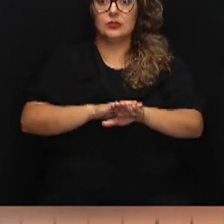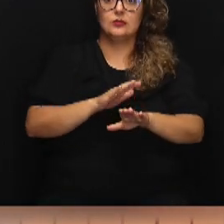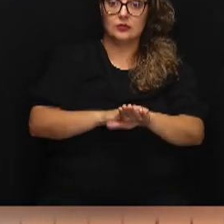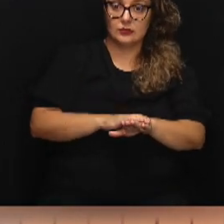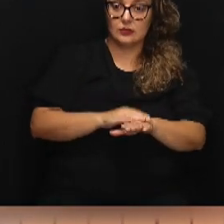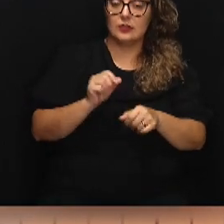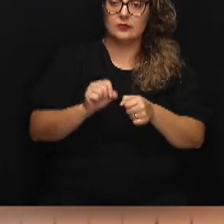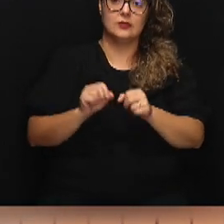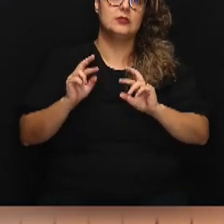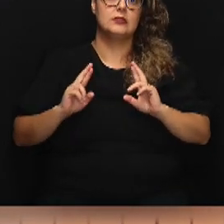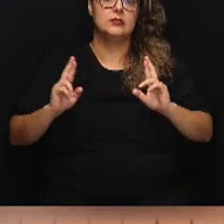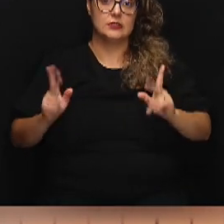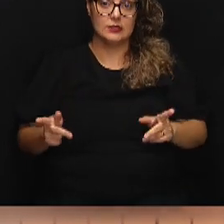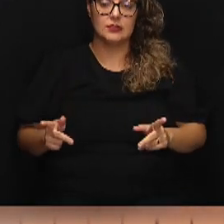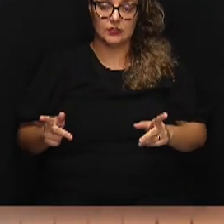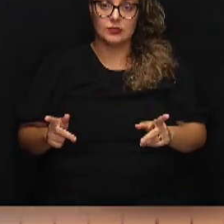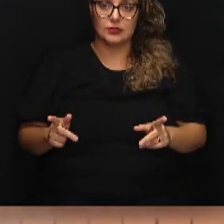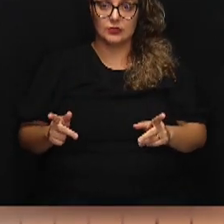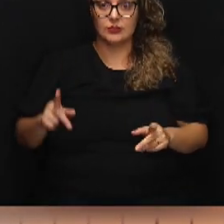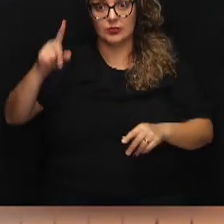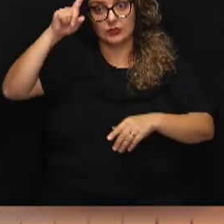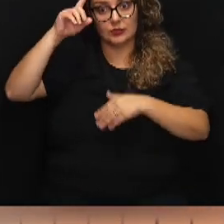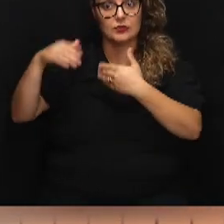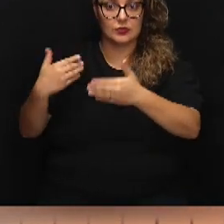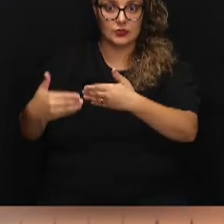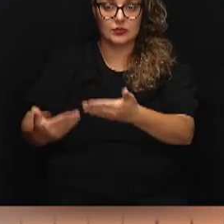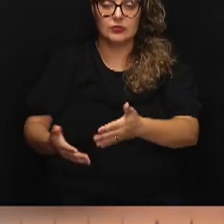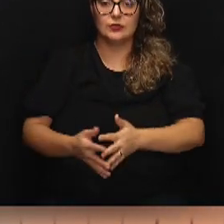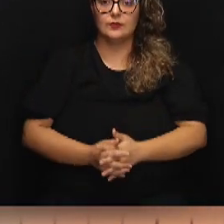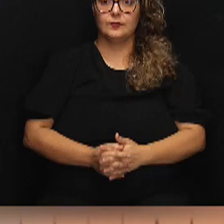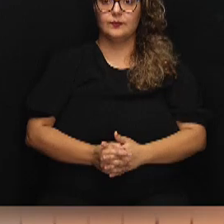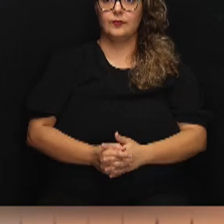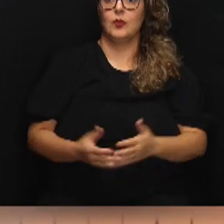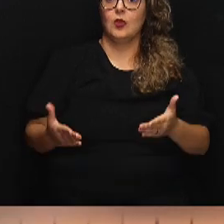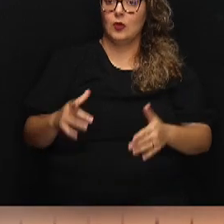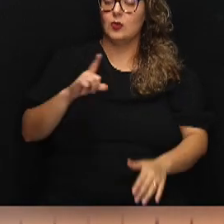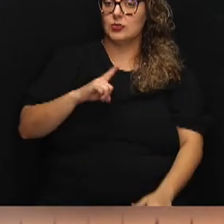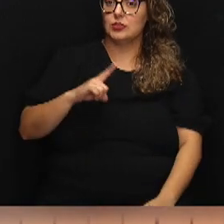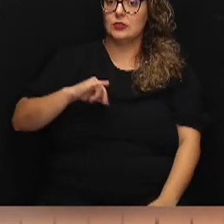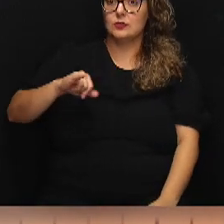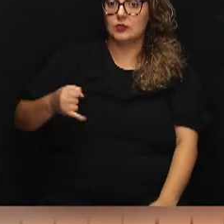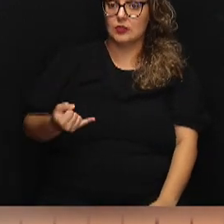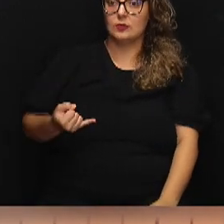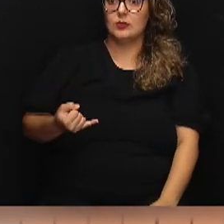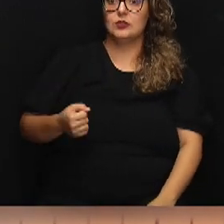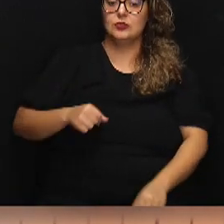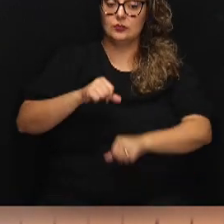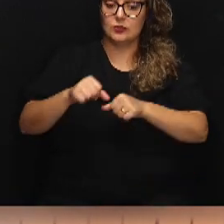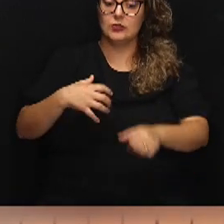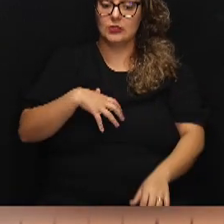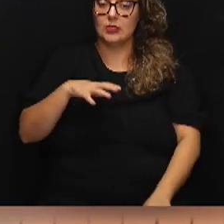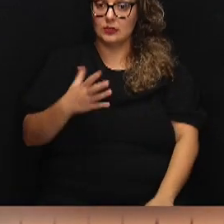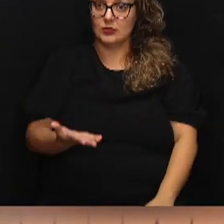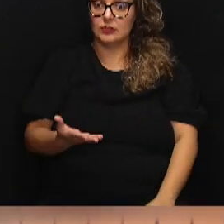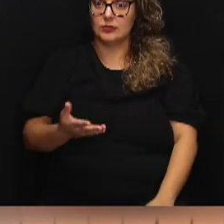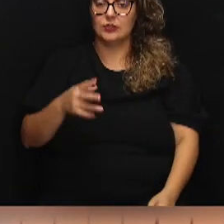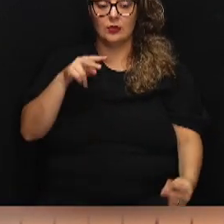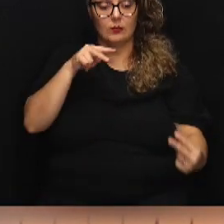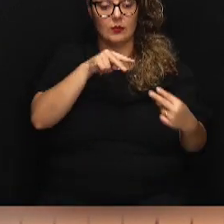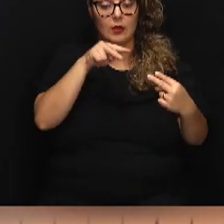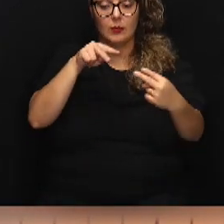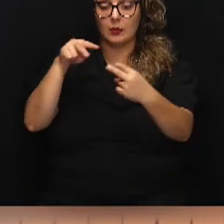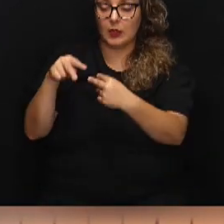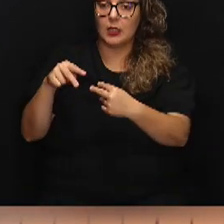fazem a diferença no dia a dia. Hoje temos a oportunidade de reverter isso, de olhar nos olhos de pessoas